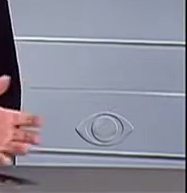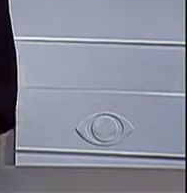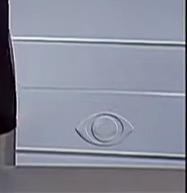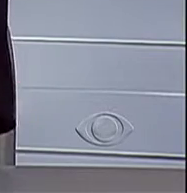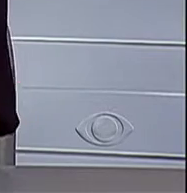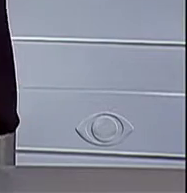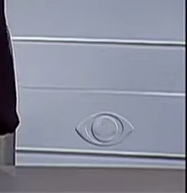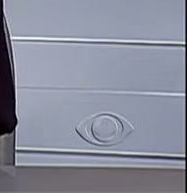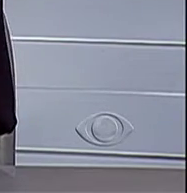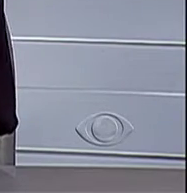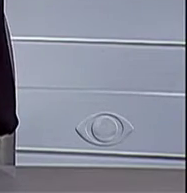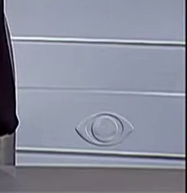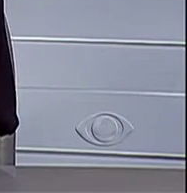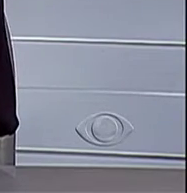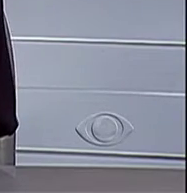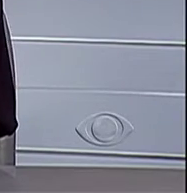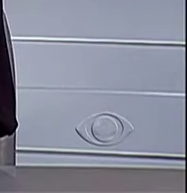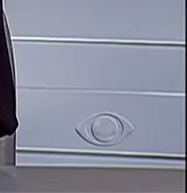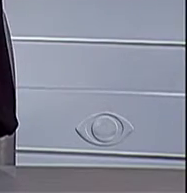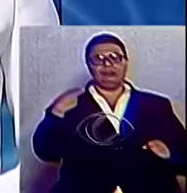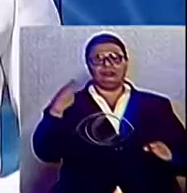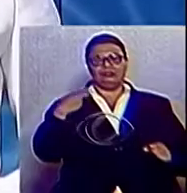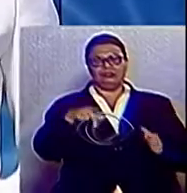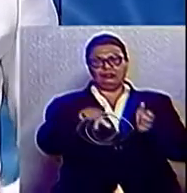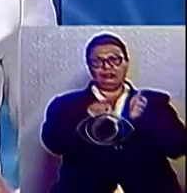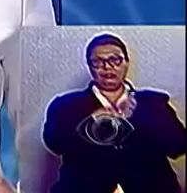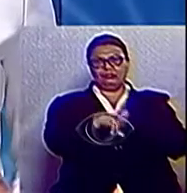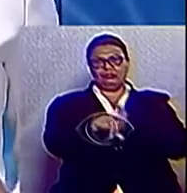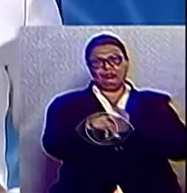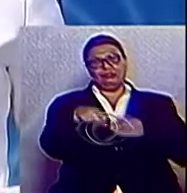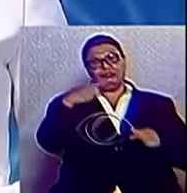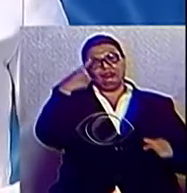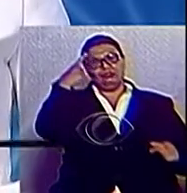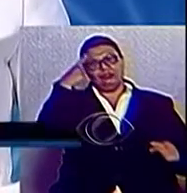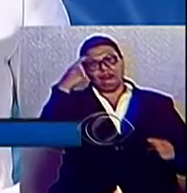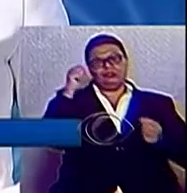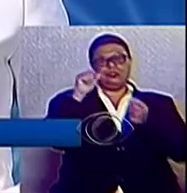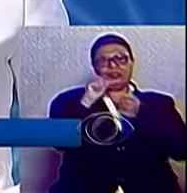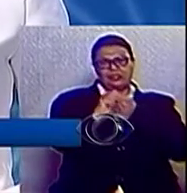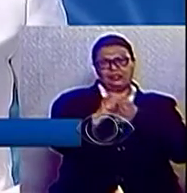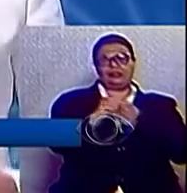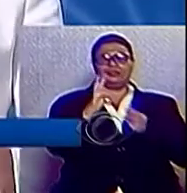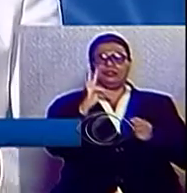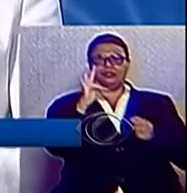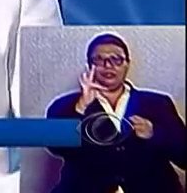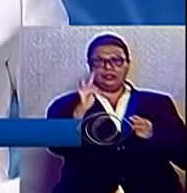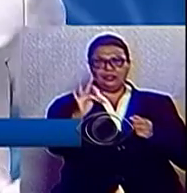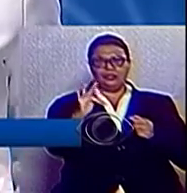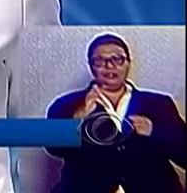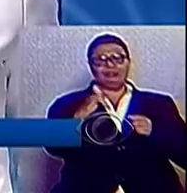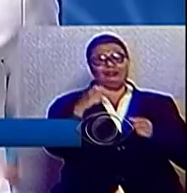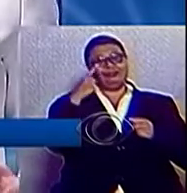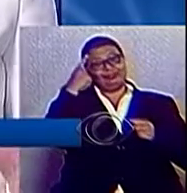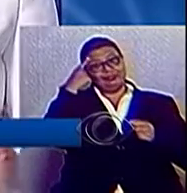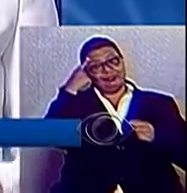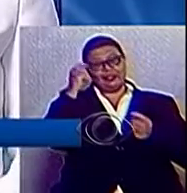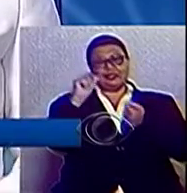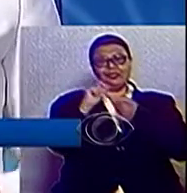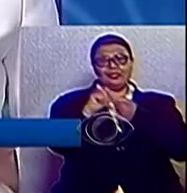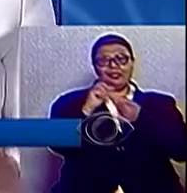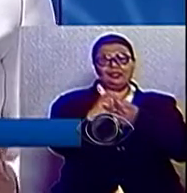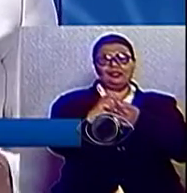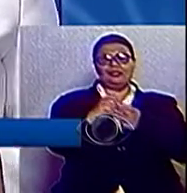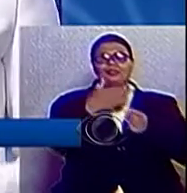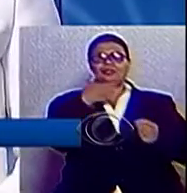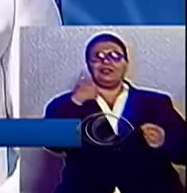melhor que aconteceu aí nas duas horas de confronto. A respeito do transporte público em Taubaté, nós temos um grande compromisso em